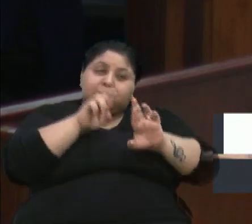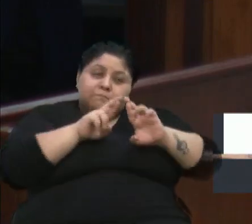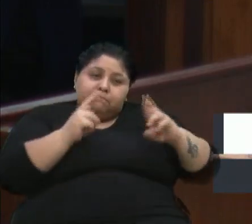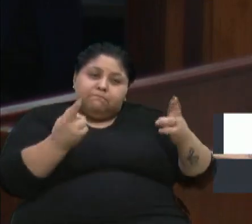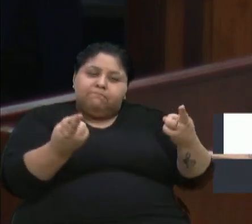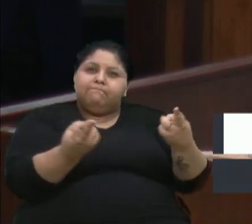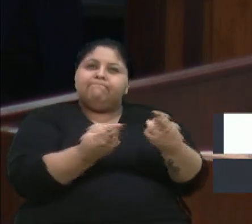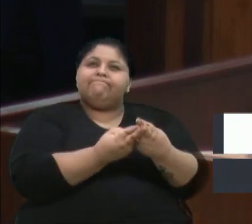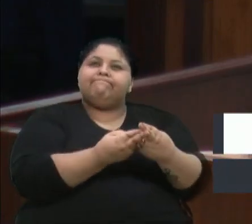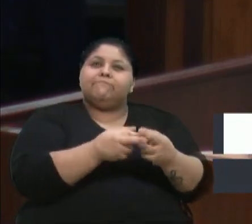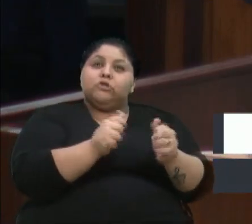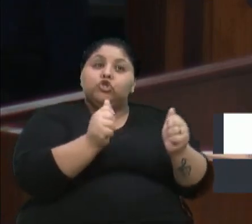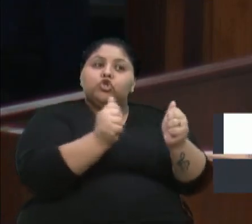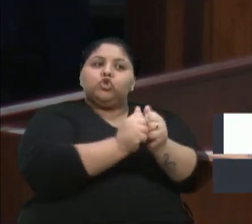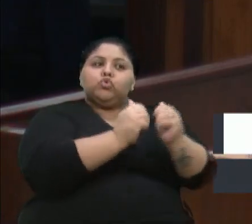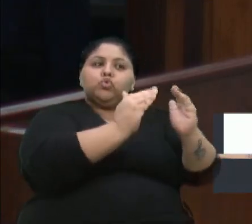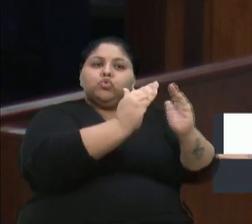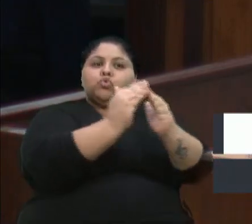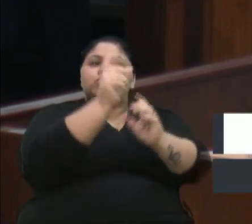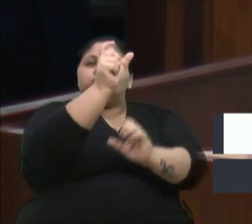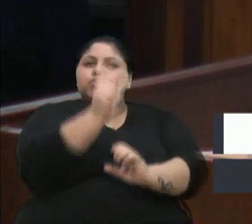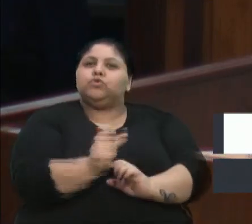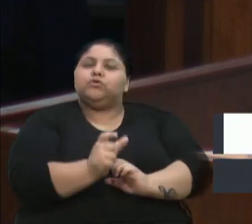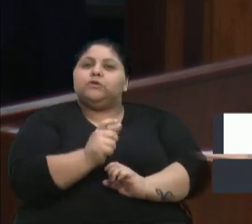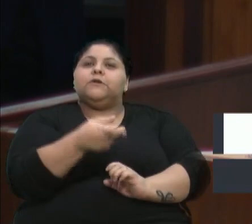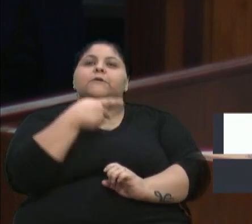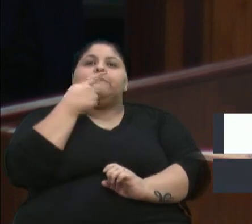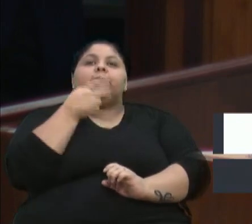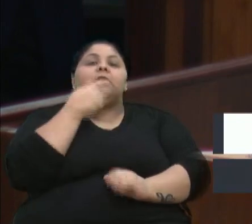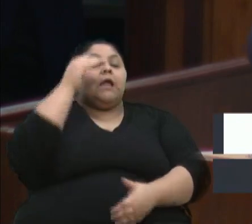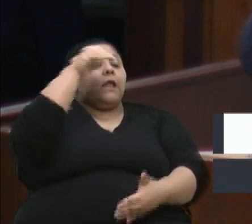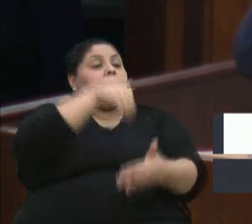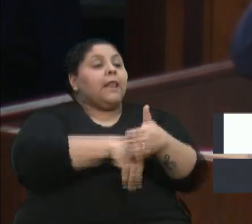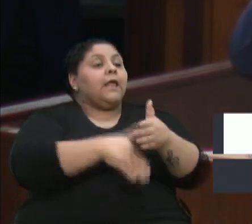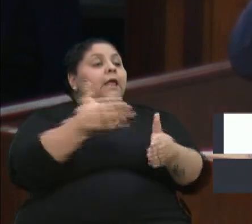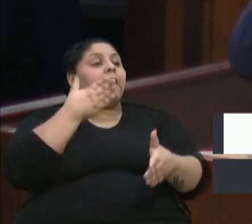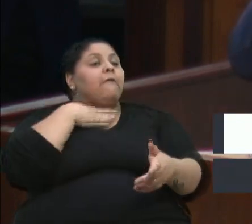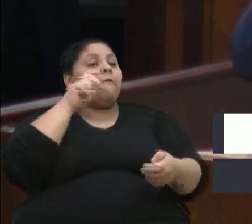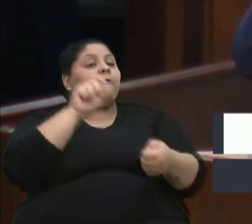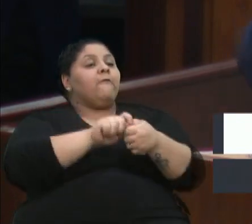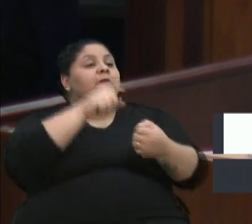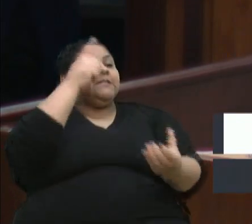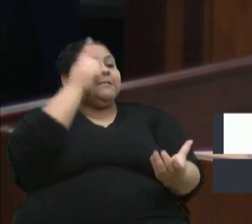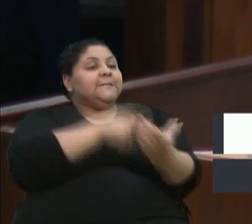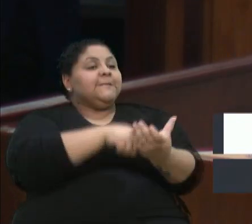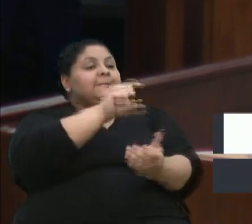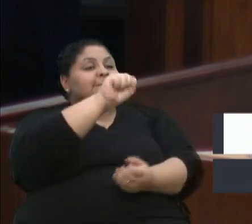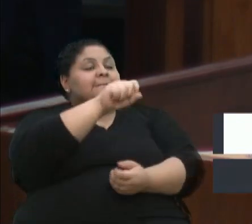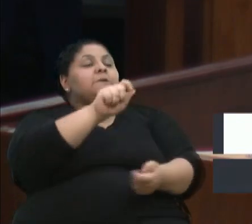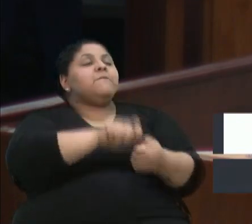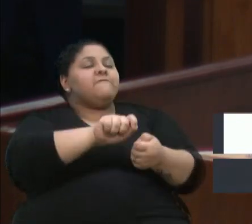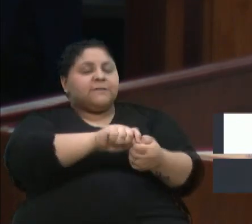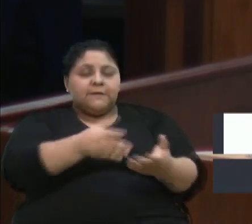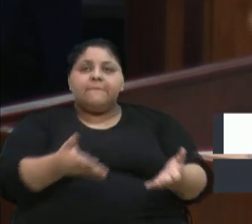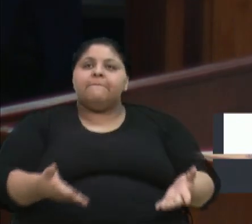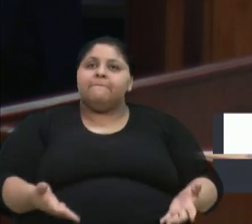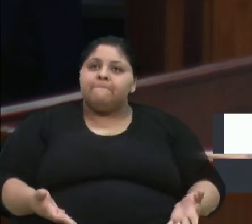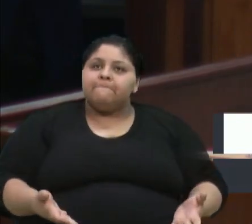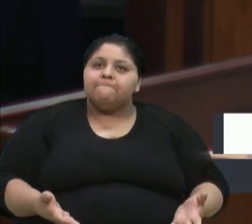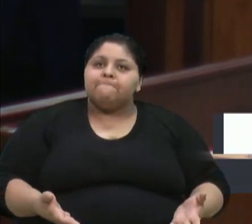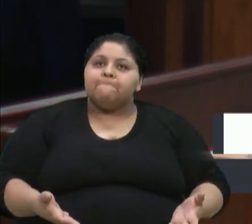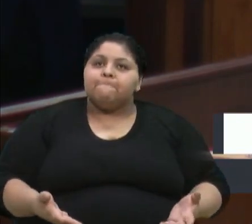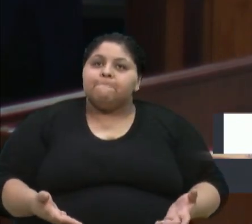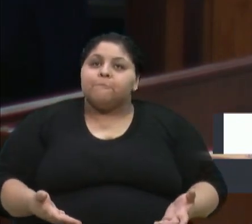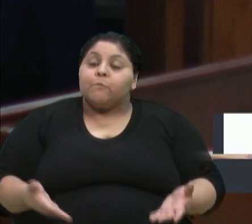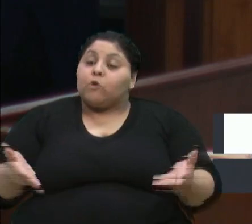com aqueles moradores e disse: eleito, nós vamos sim se comprometer para fazer. E